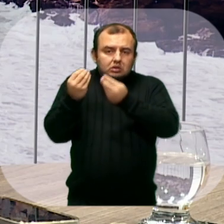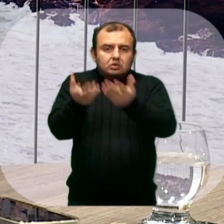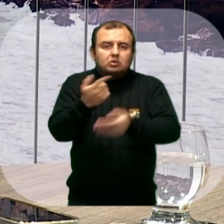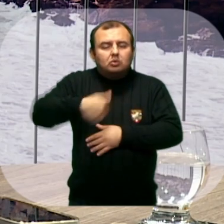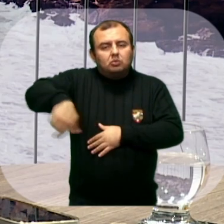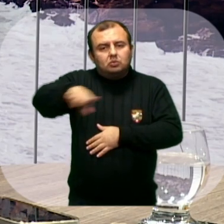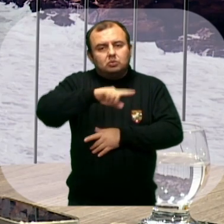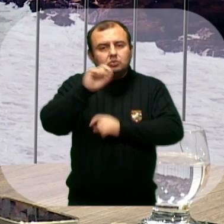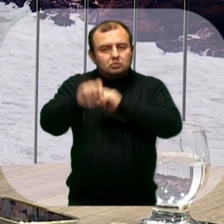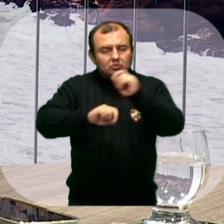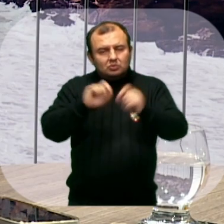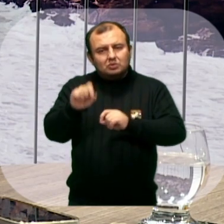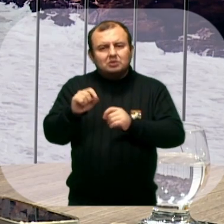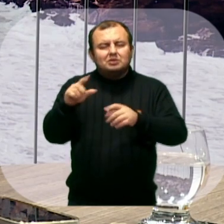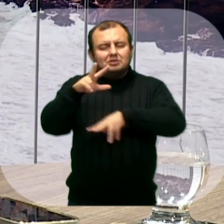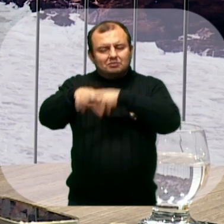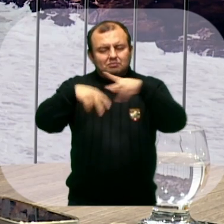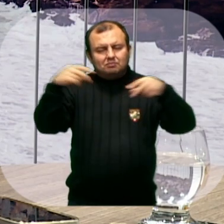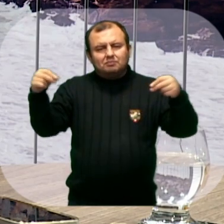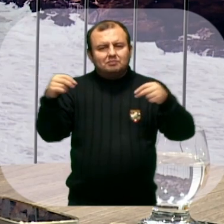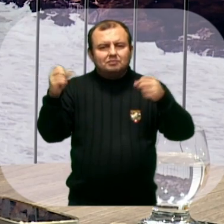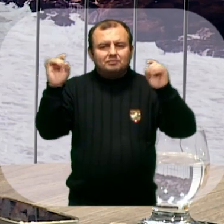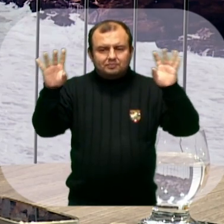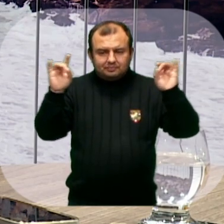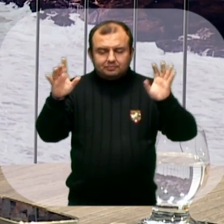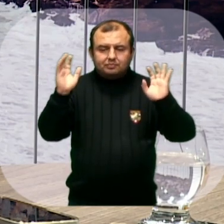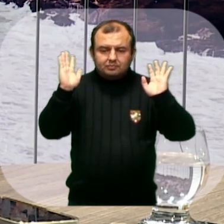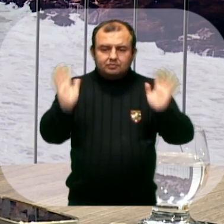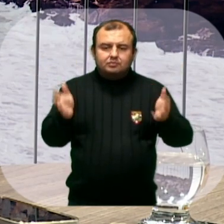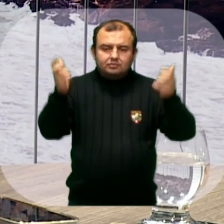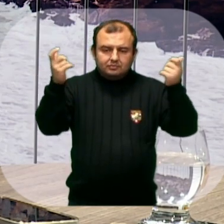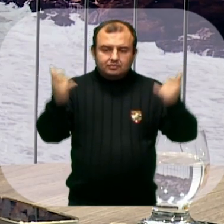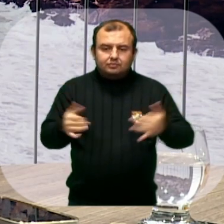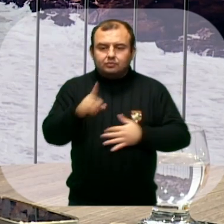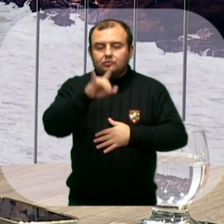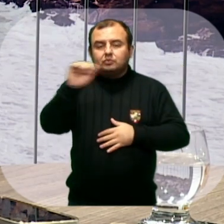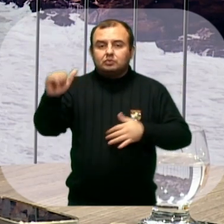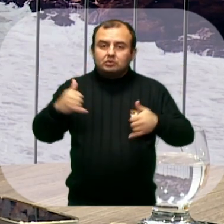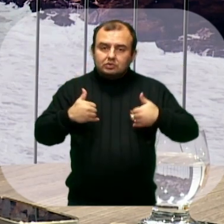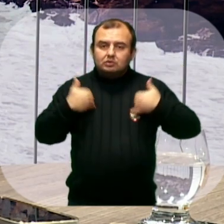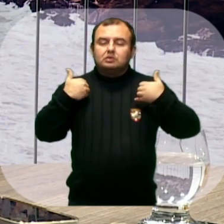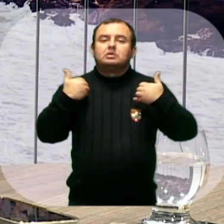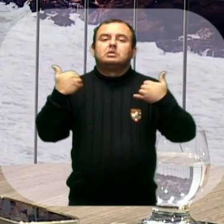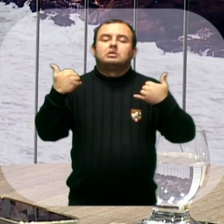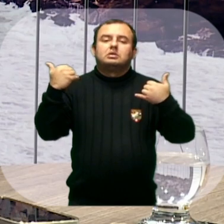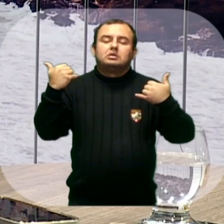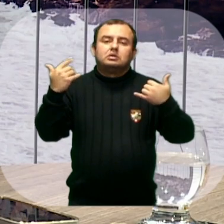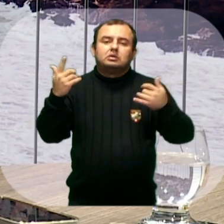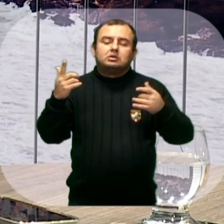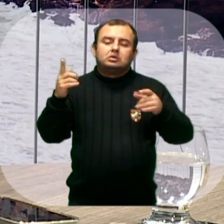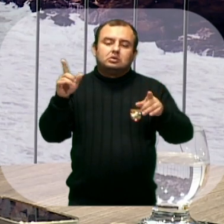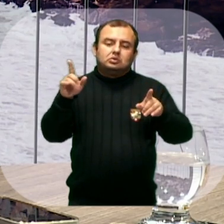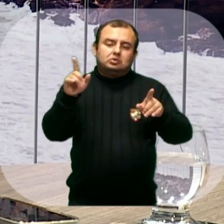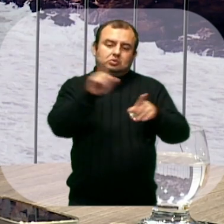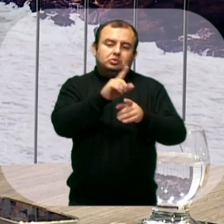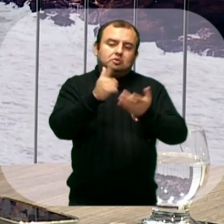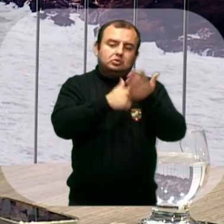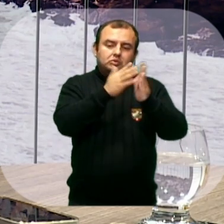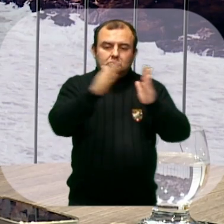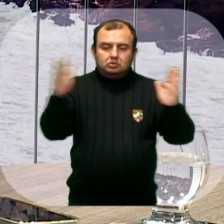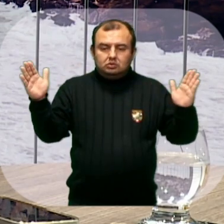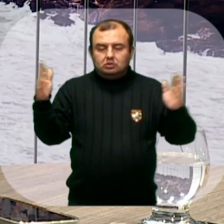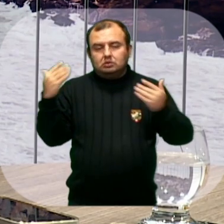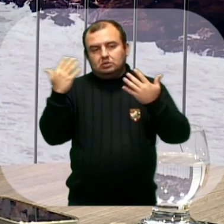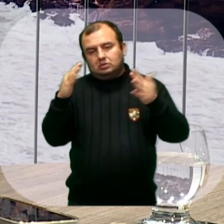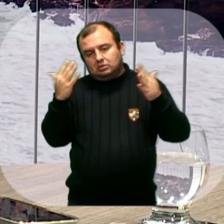nós muitos presentes. Até comentei isso no dia do aniversário da biblioteca, que nós homenageamos a sua